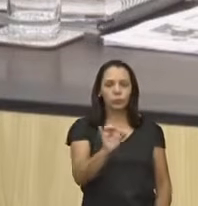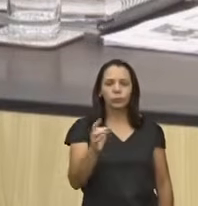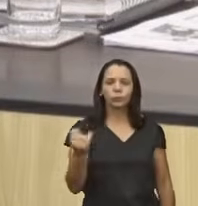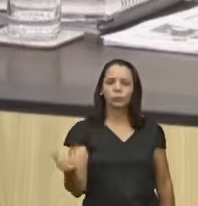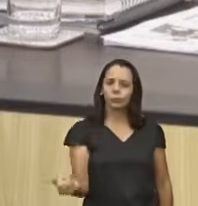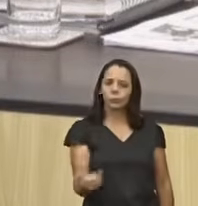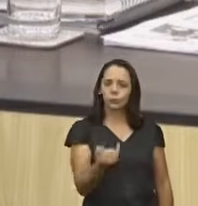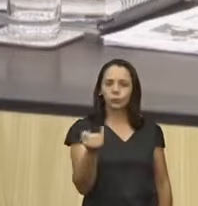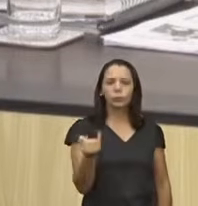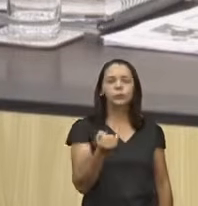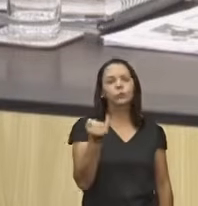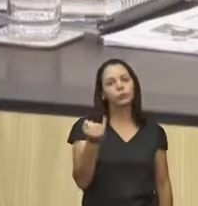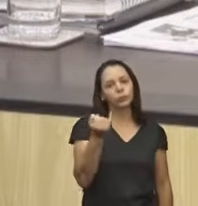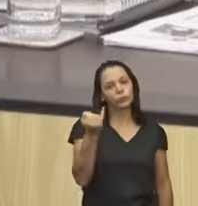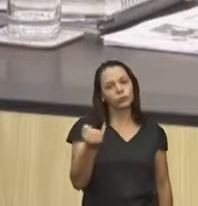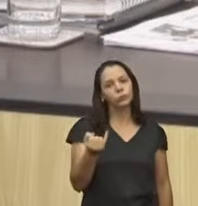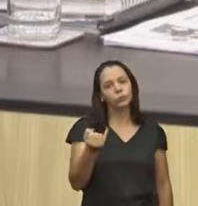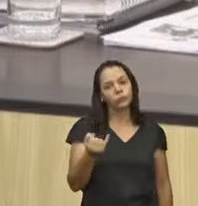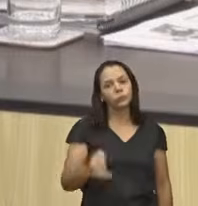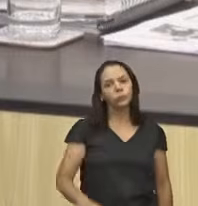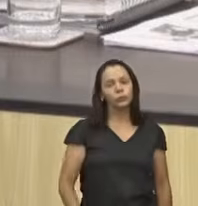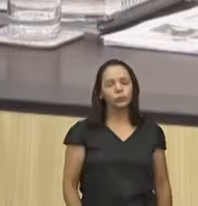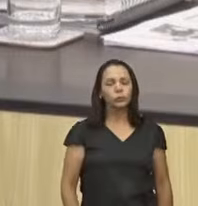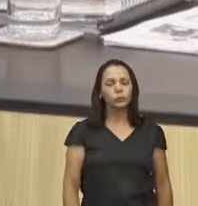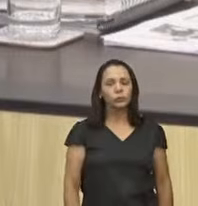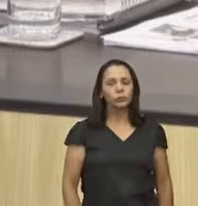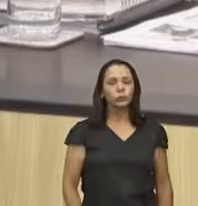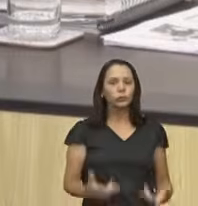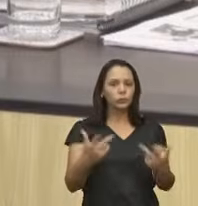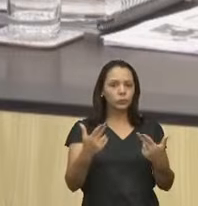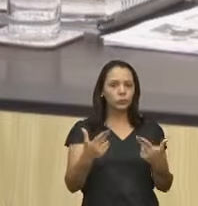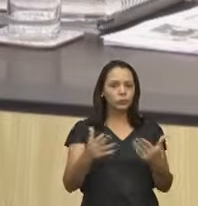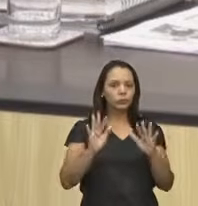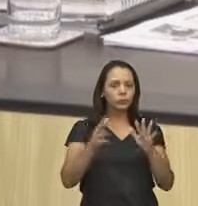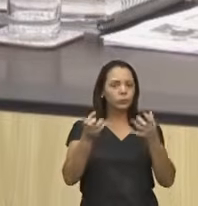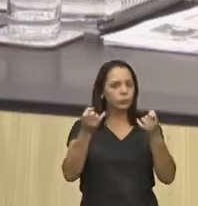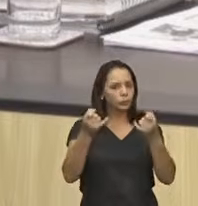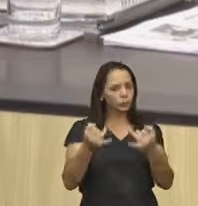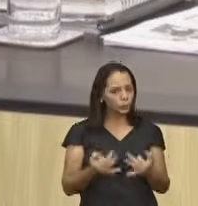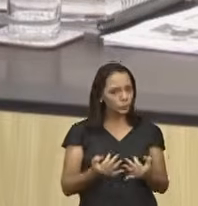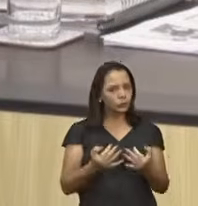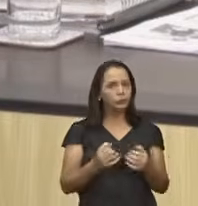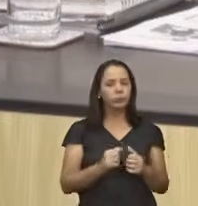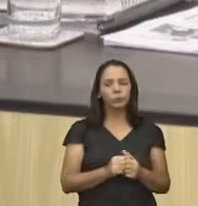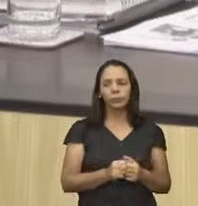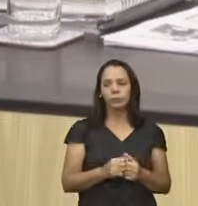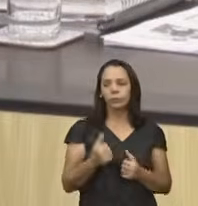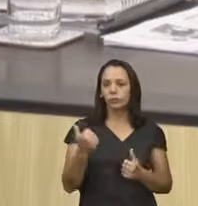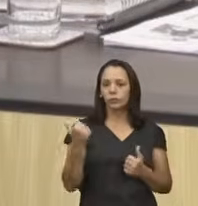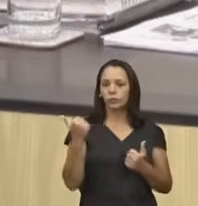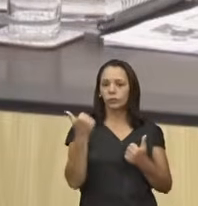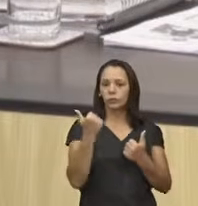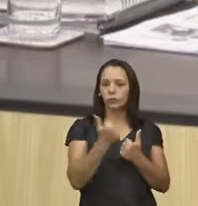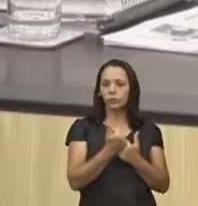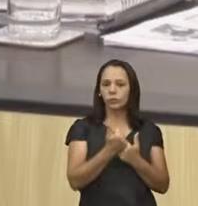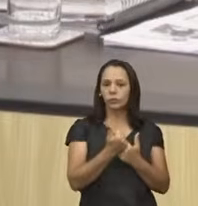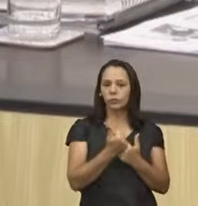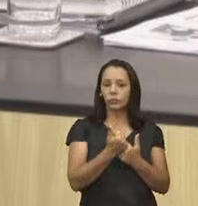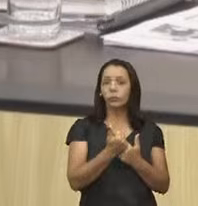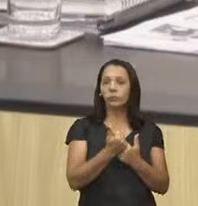importante, como eu citei aqui nessa pequena história, que está acontecendo aqui em Jacareí. E faz parte de nós, fiscalizadores